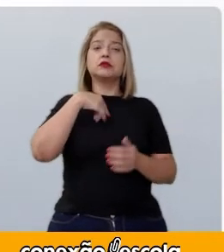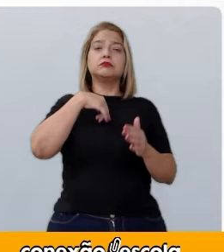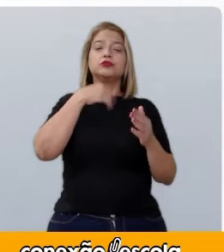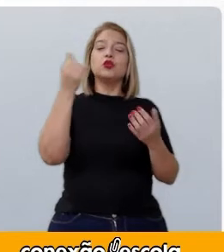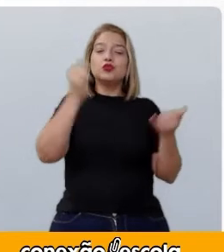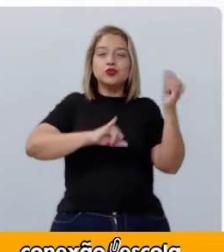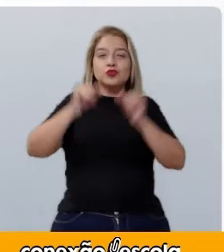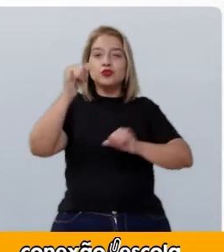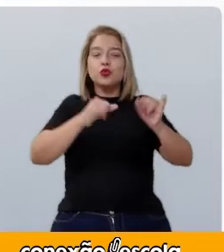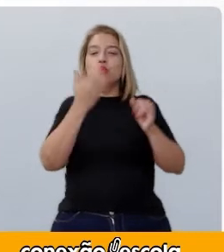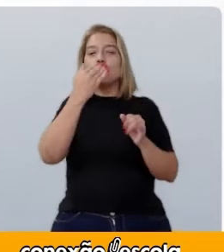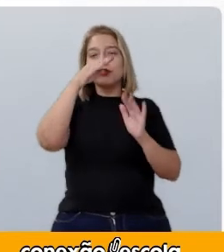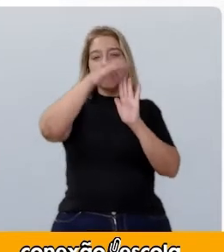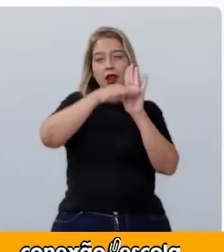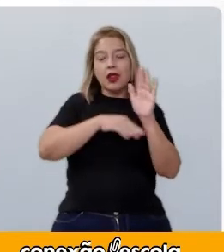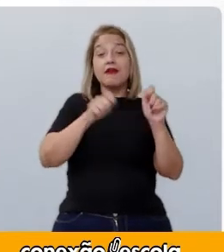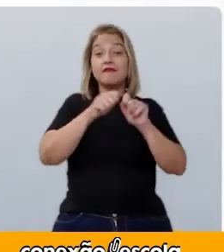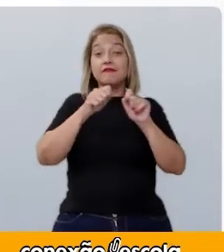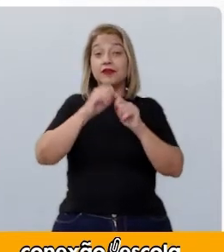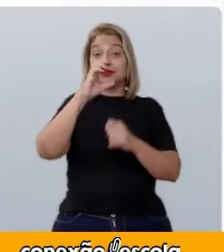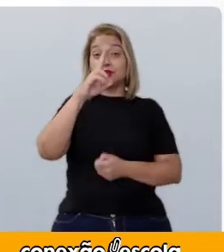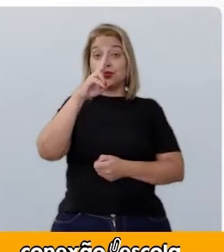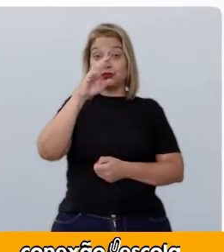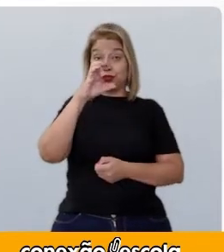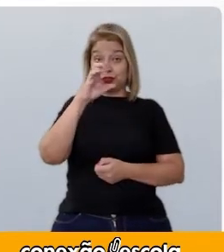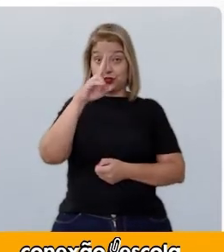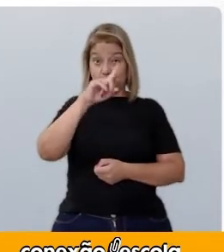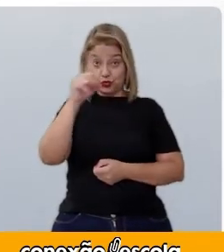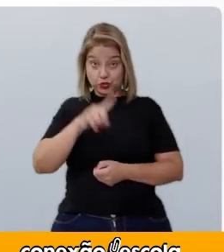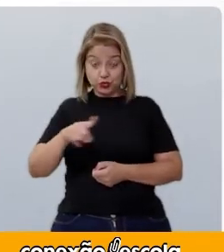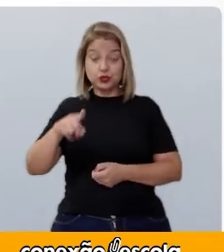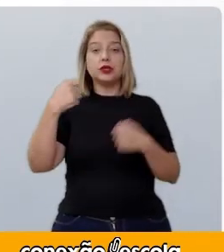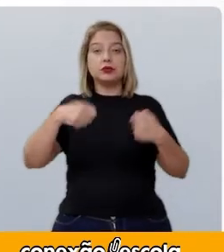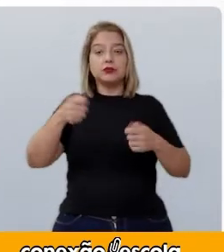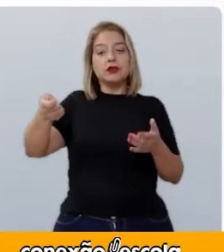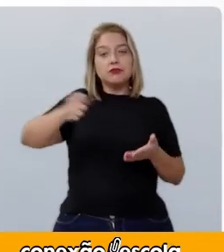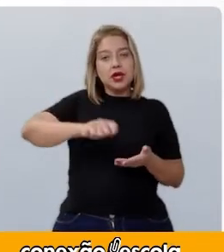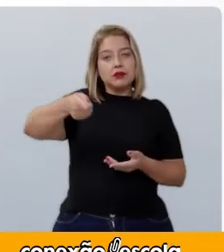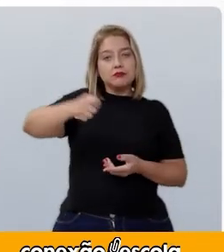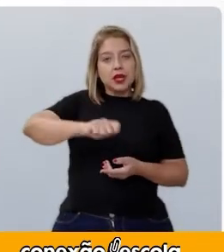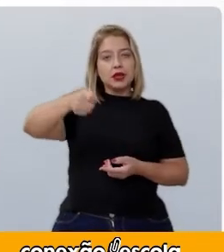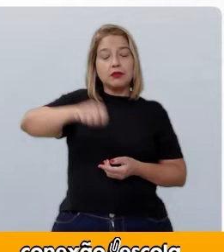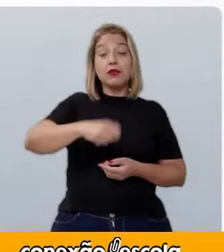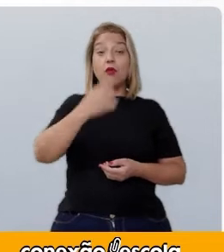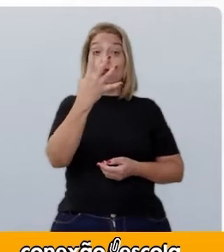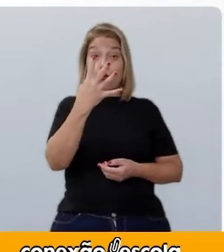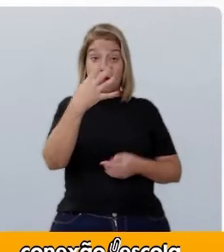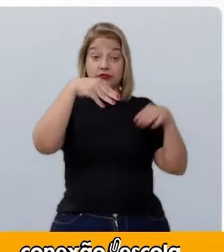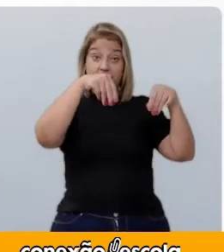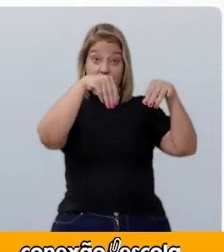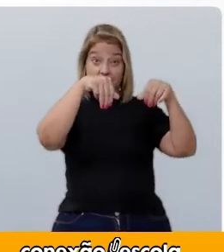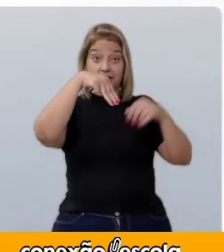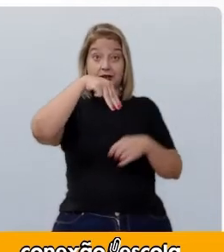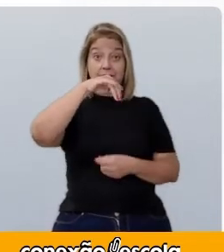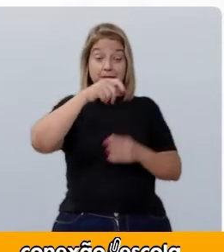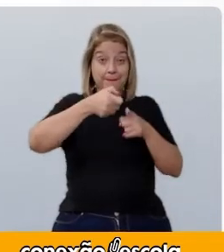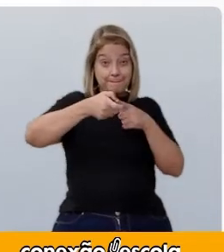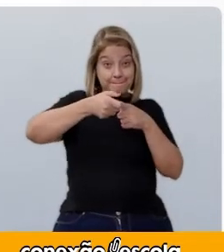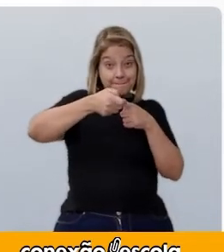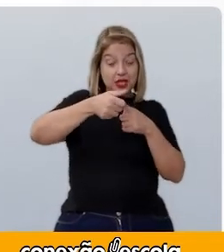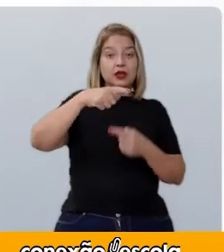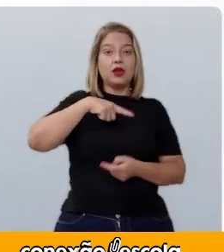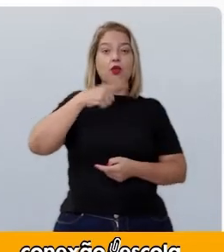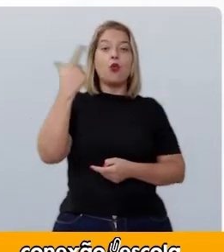de cuscuz é necessário usar 4 xícaras de chá de farinha de milho para fazer 12 porções,